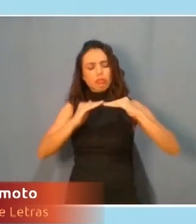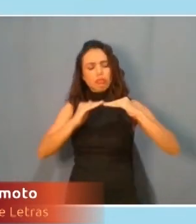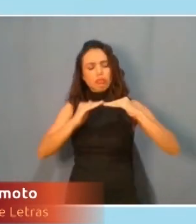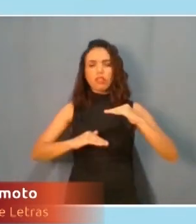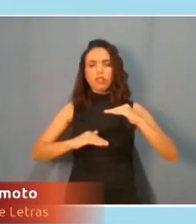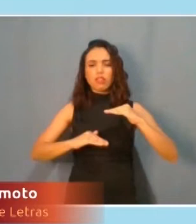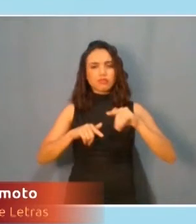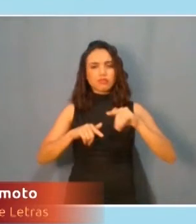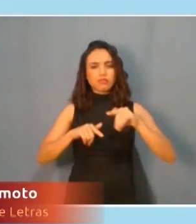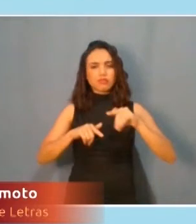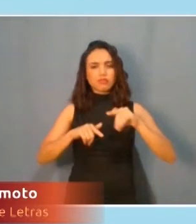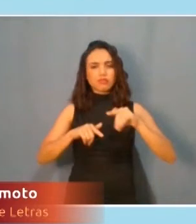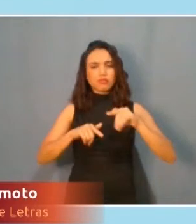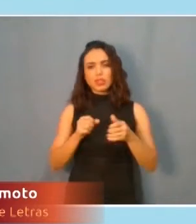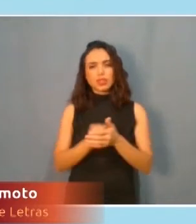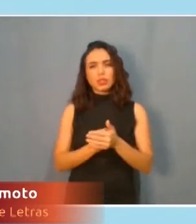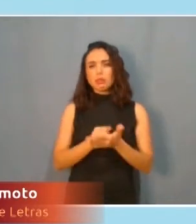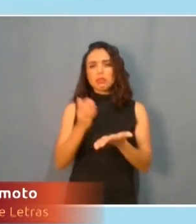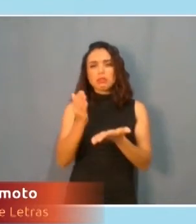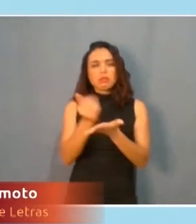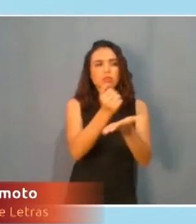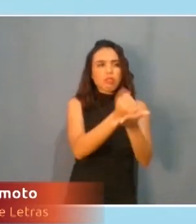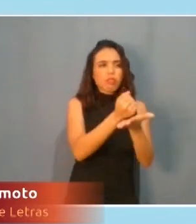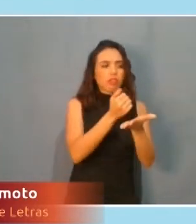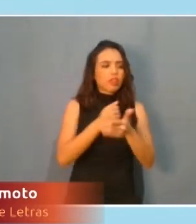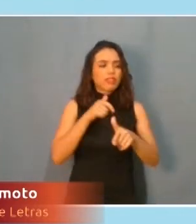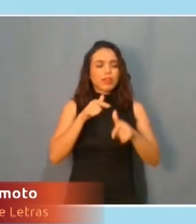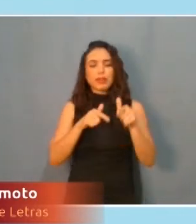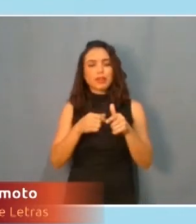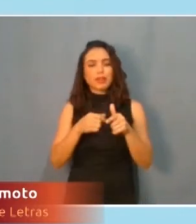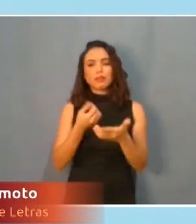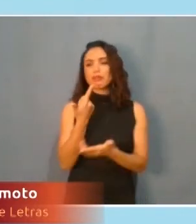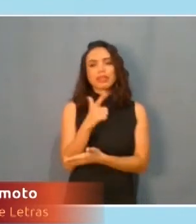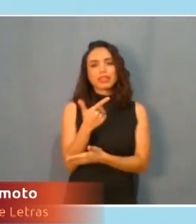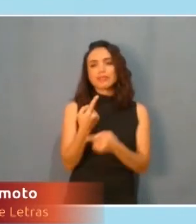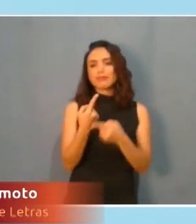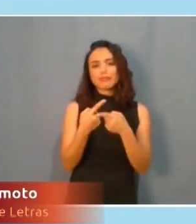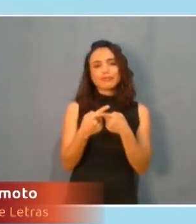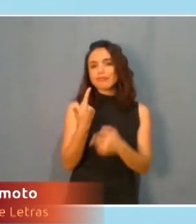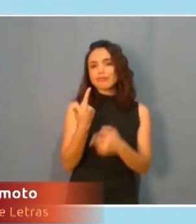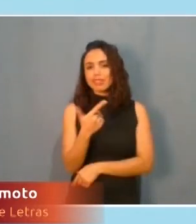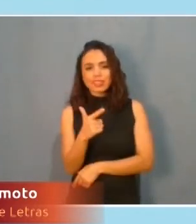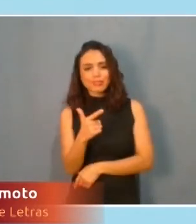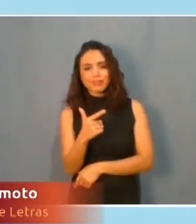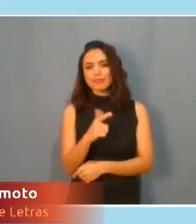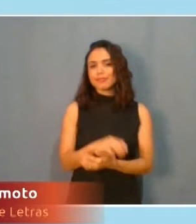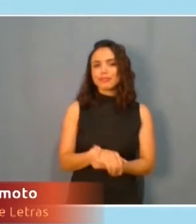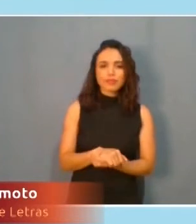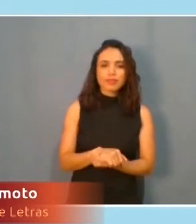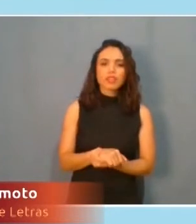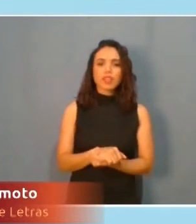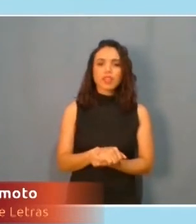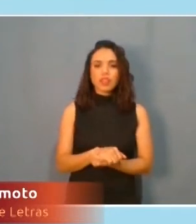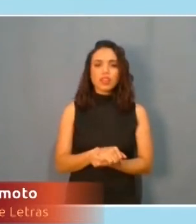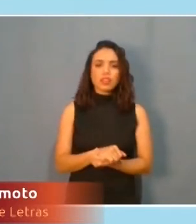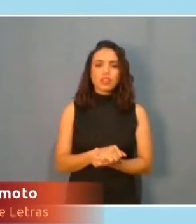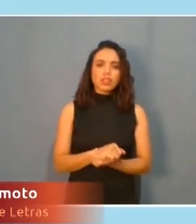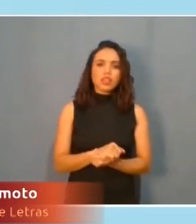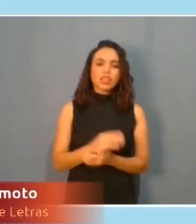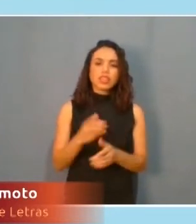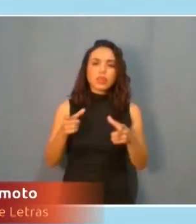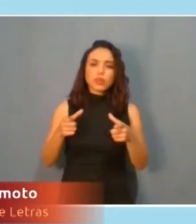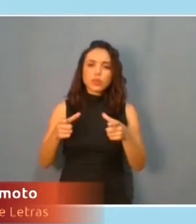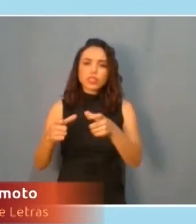trabalho. Então, é por isso que esses bolsões são, né, as periferias urbanas e o campo que abrigam